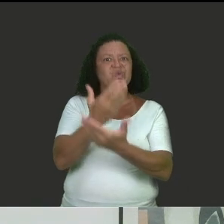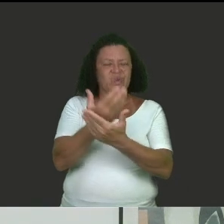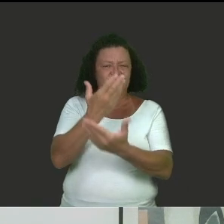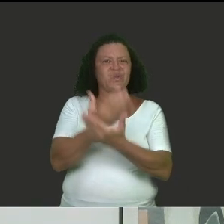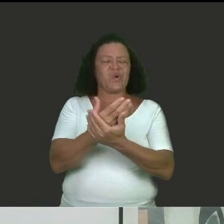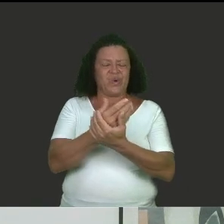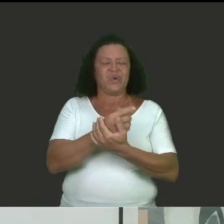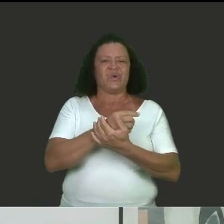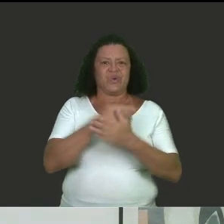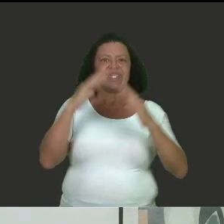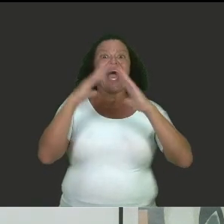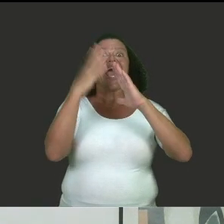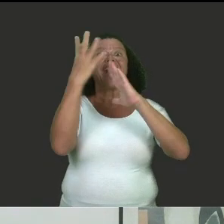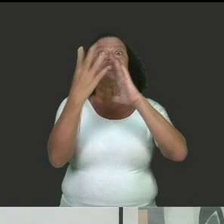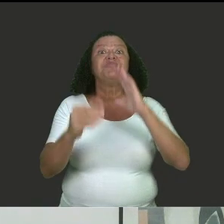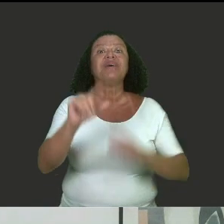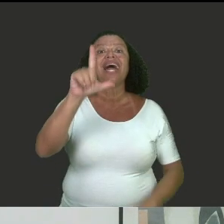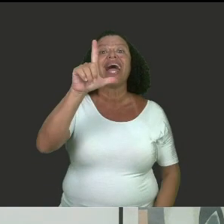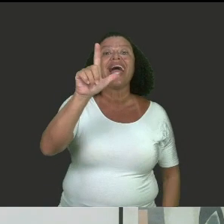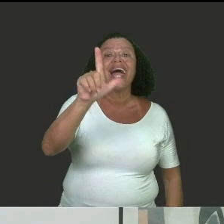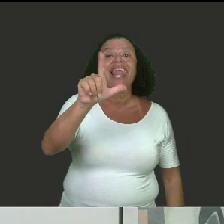Zarabatana.